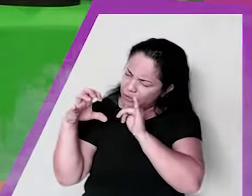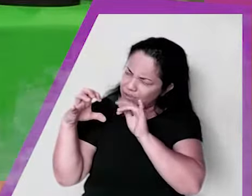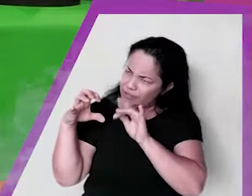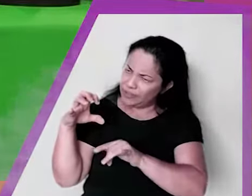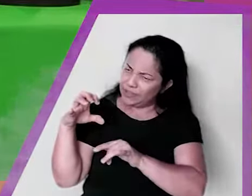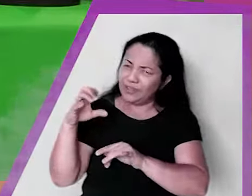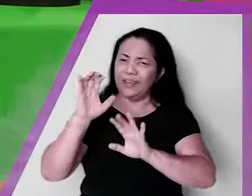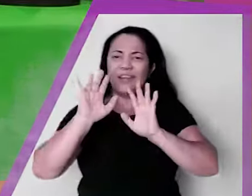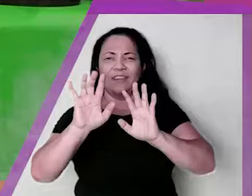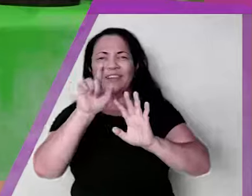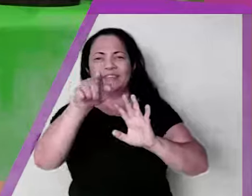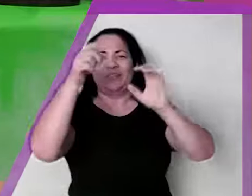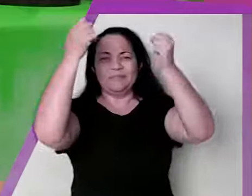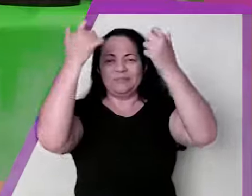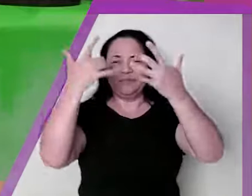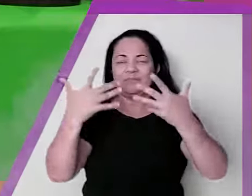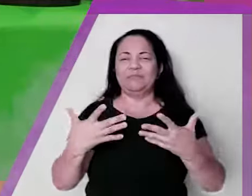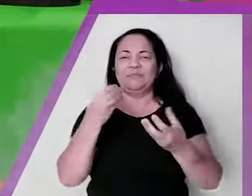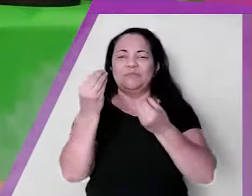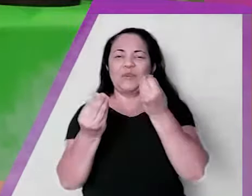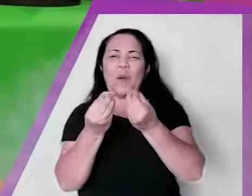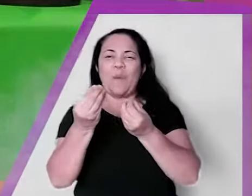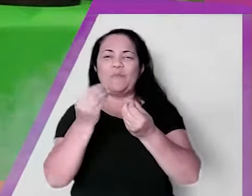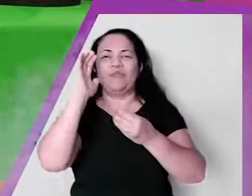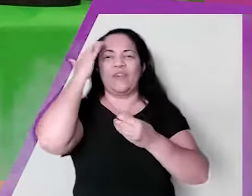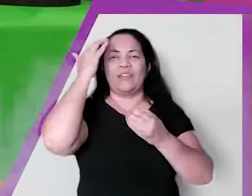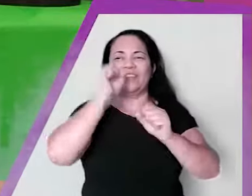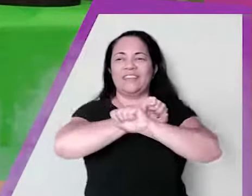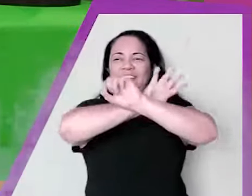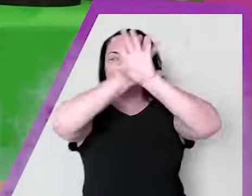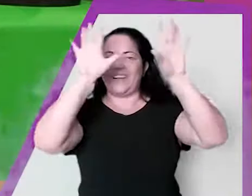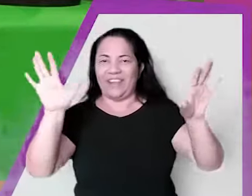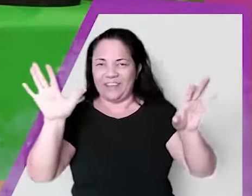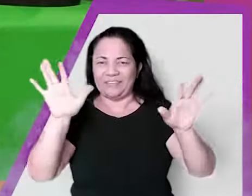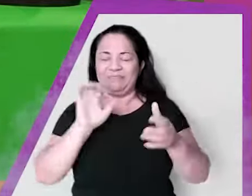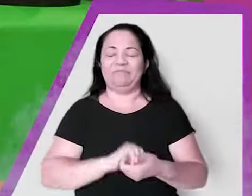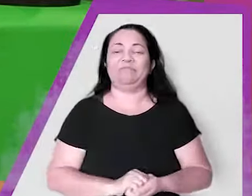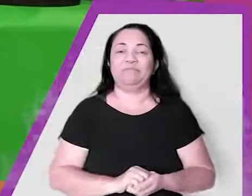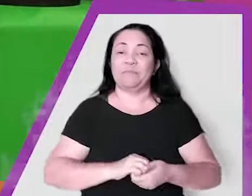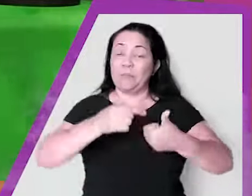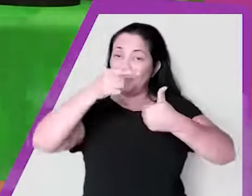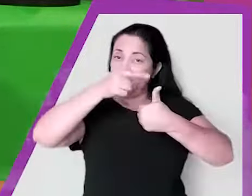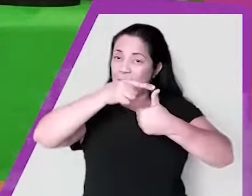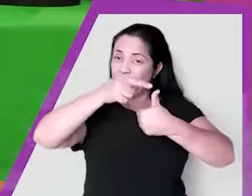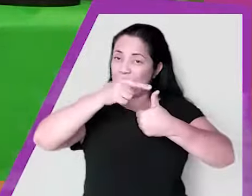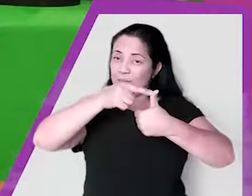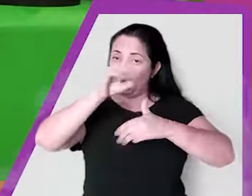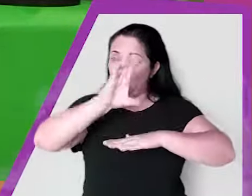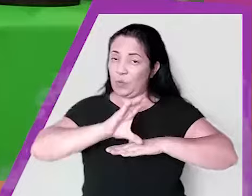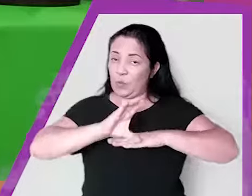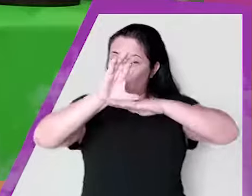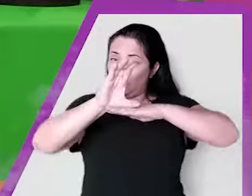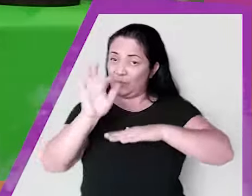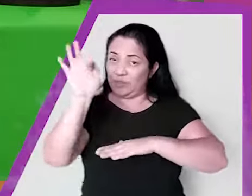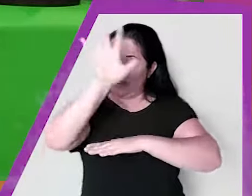muitos exemplos disso. Mas dois são suficientes para vocês entenderem toda a dimensão Flitz do